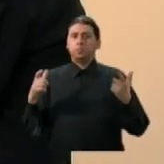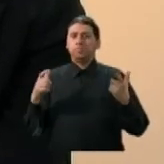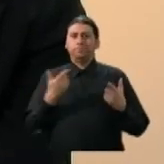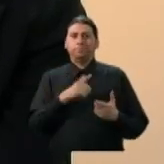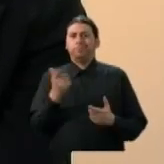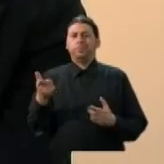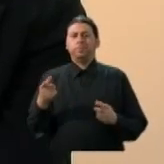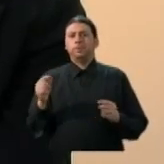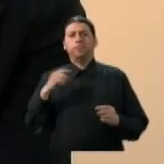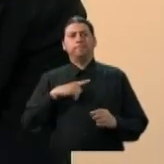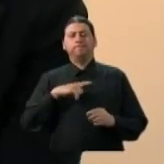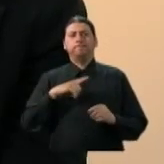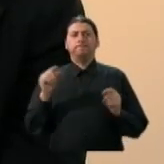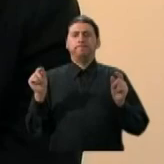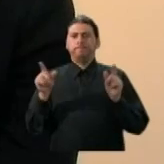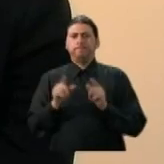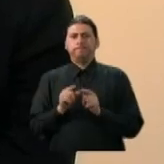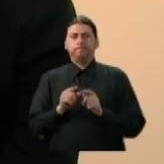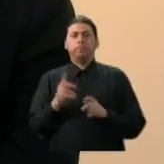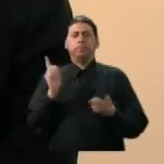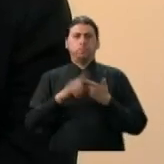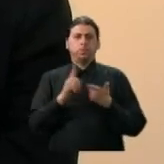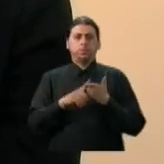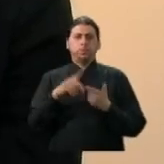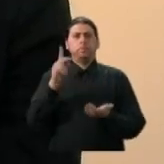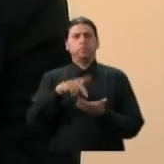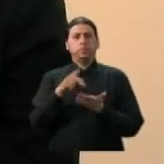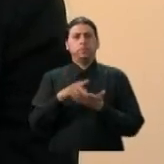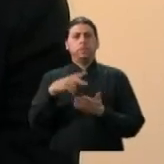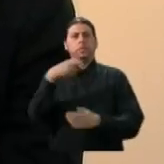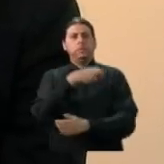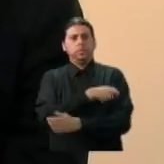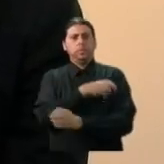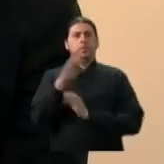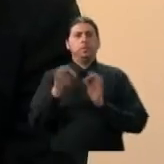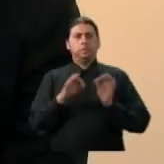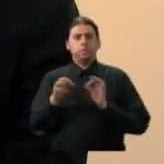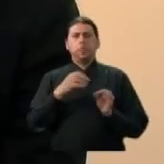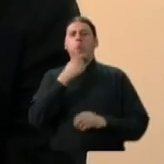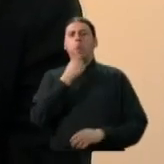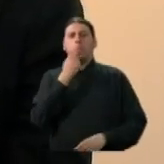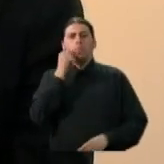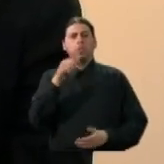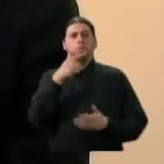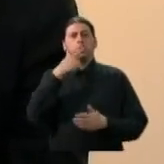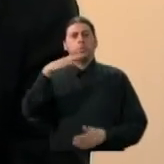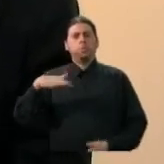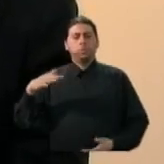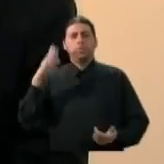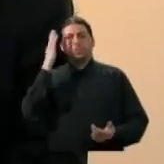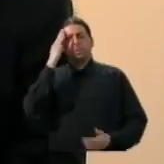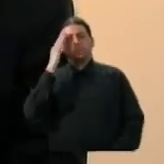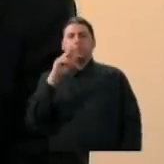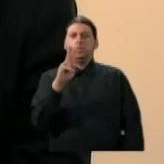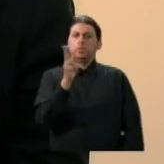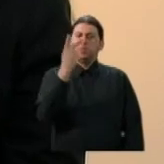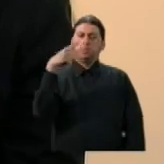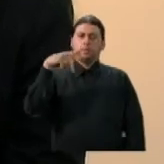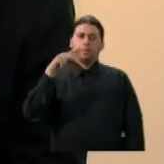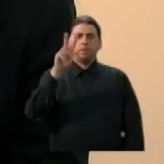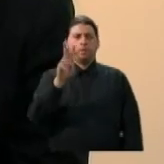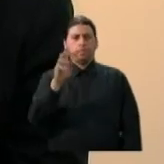É que, na verdade, a vacina ela foi feita tanto para meninos quanto para meninas, porque se sabe que o HPV é um